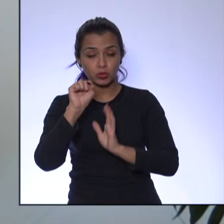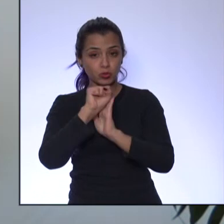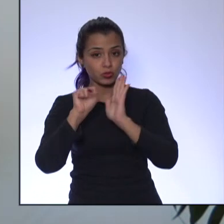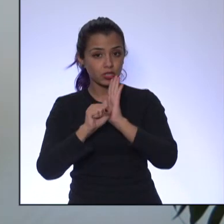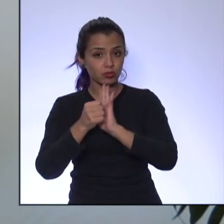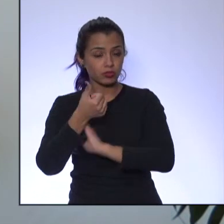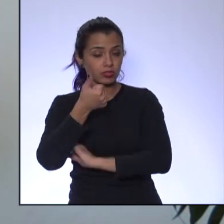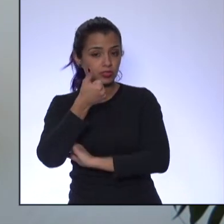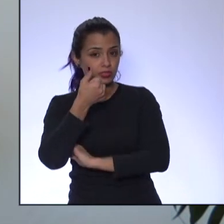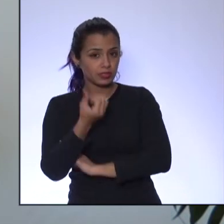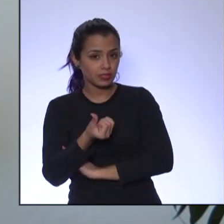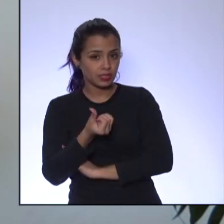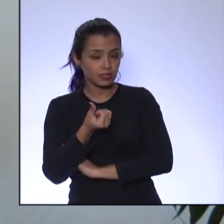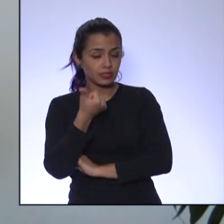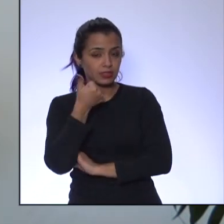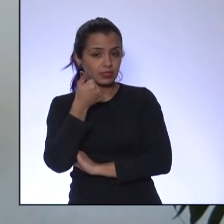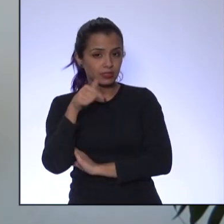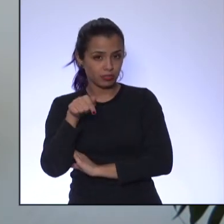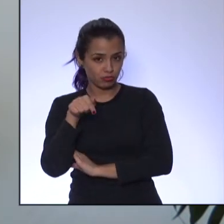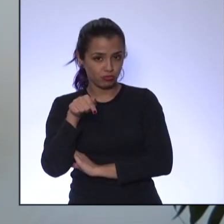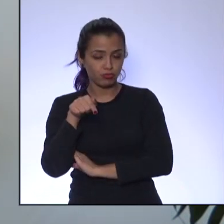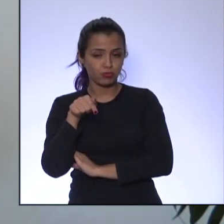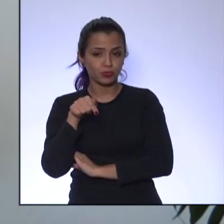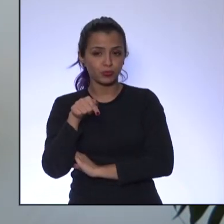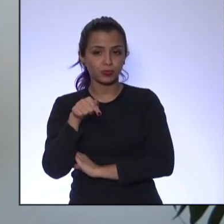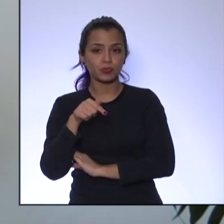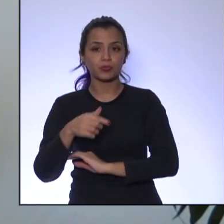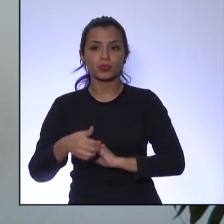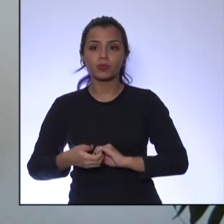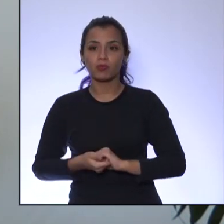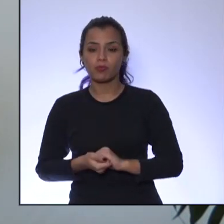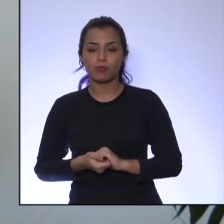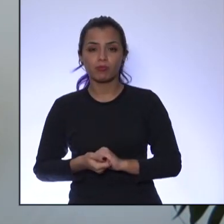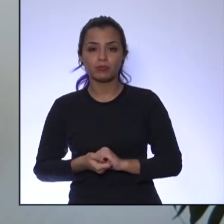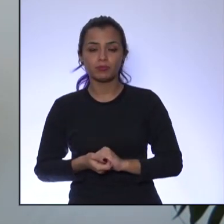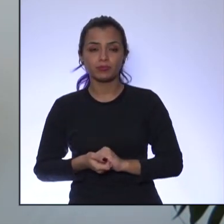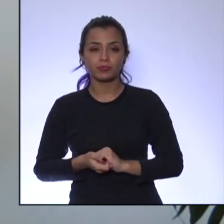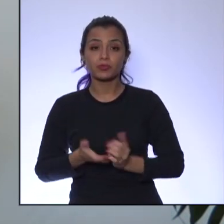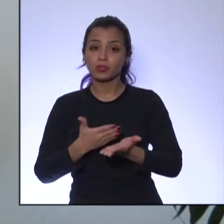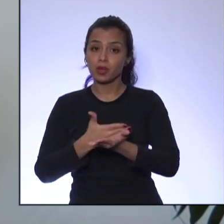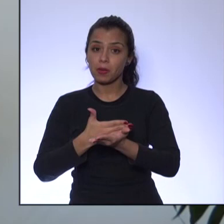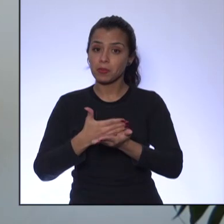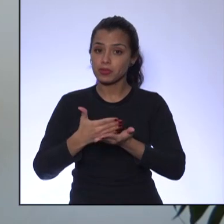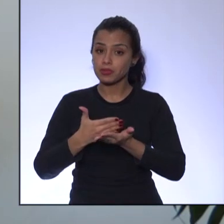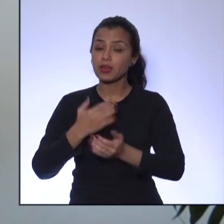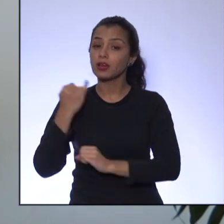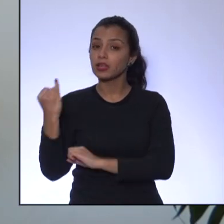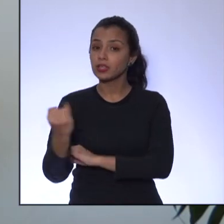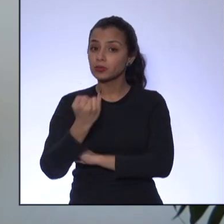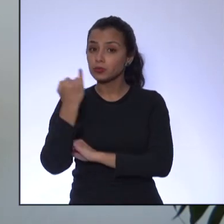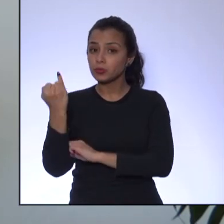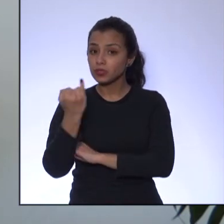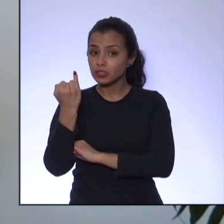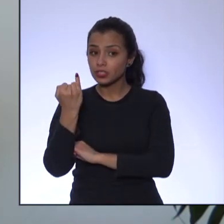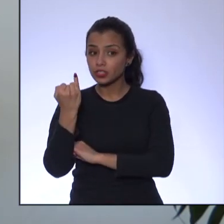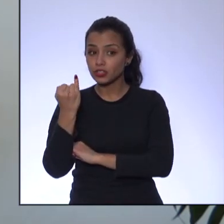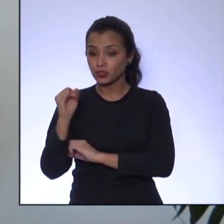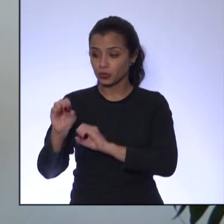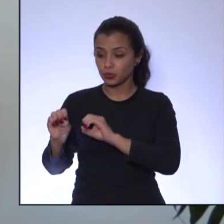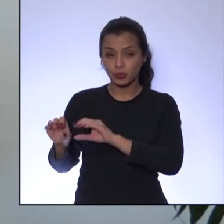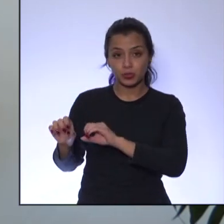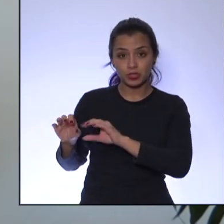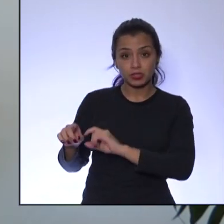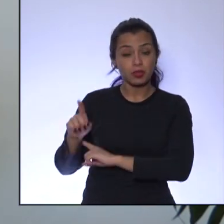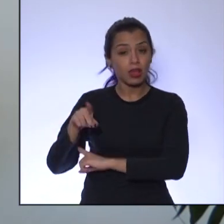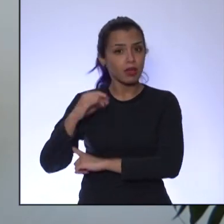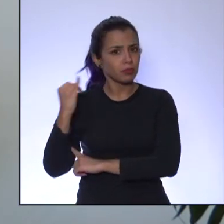e XVII. Para começar, é importante retomar que o ensino de geografia